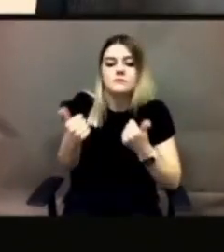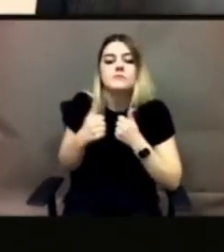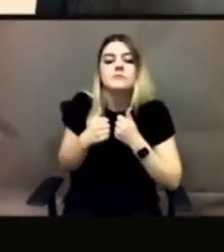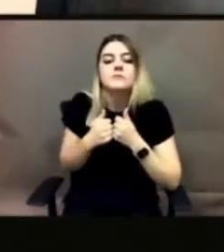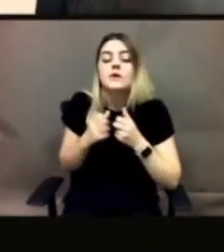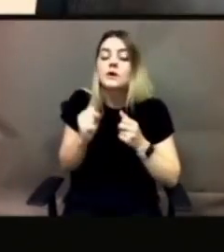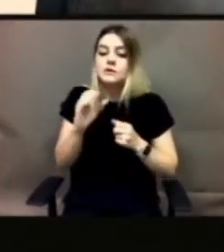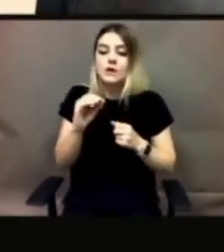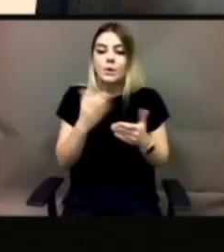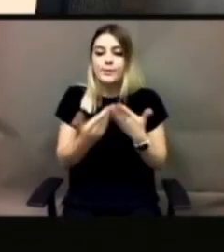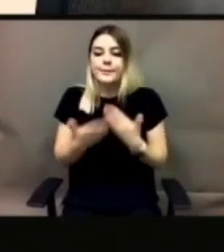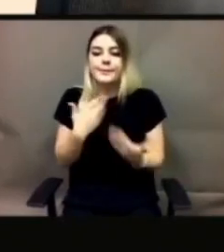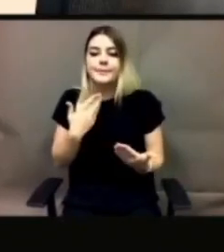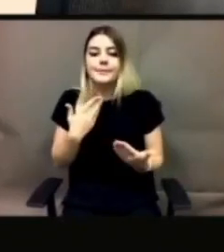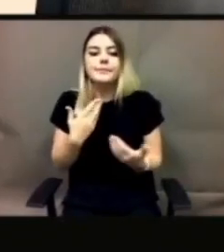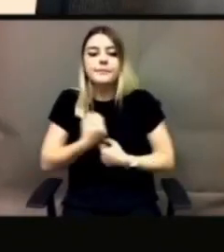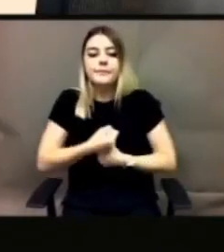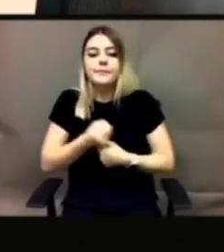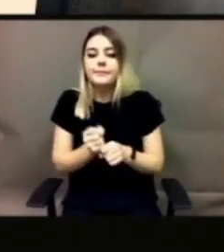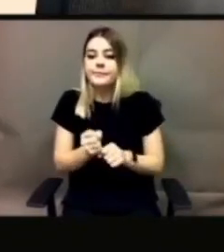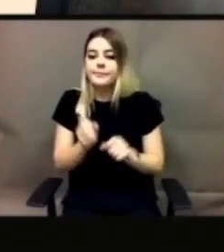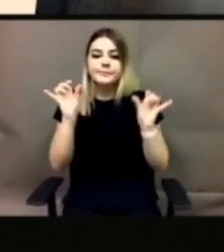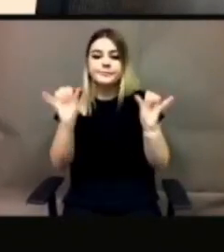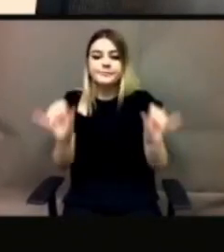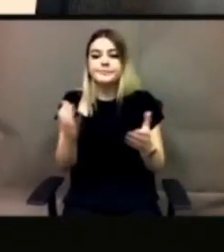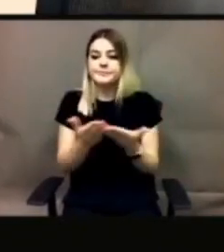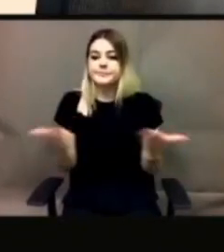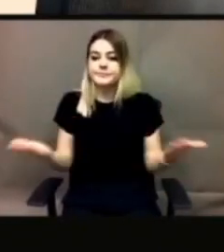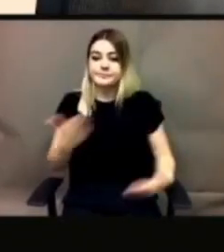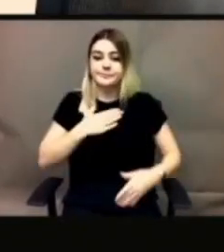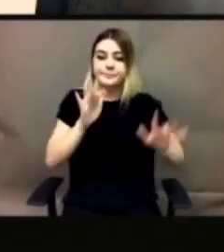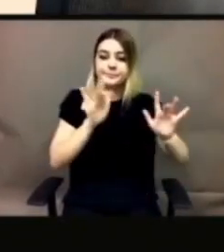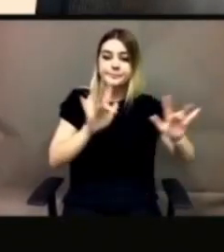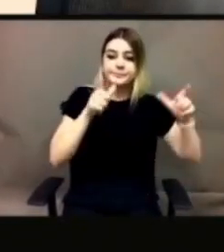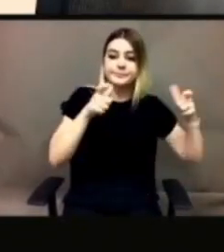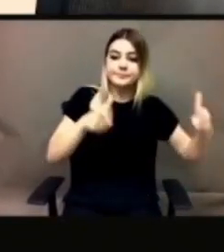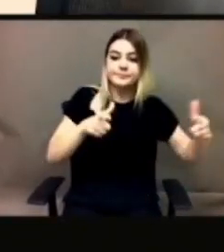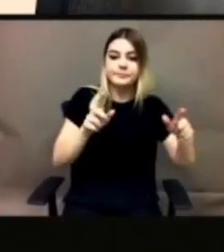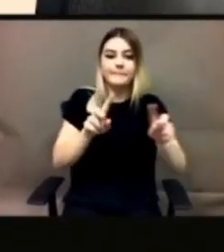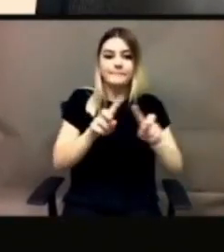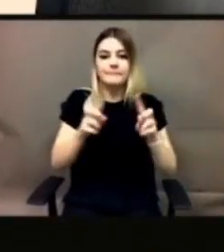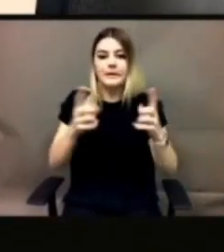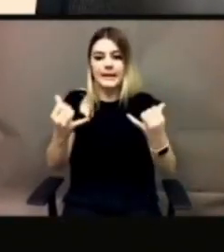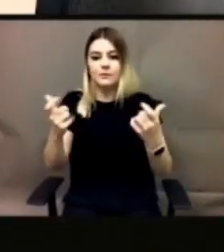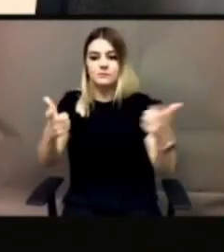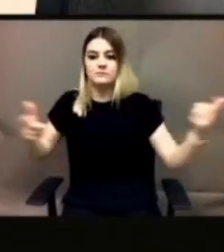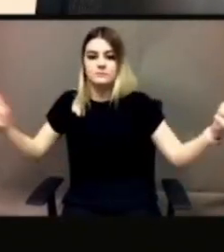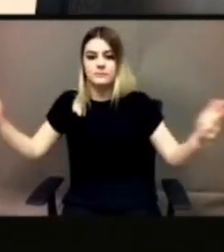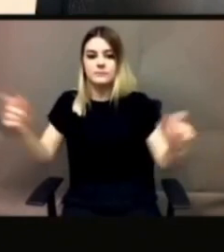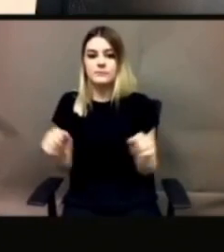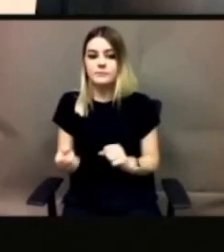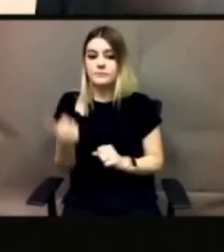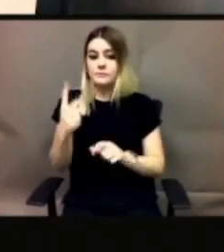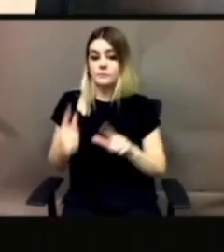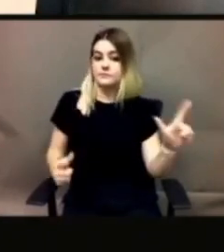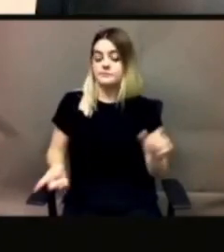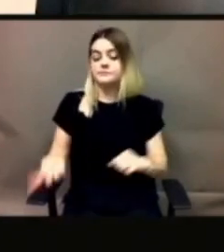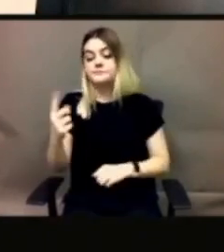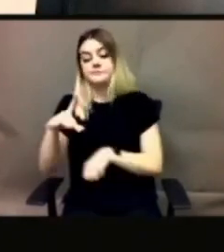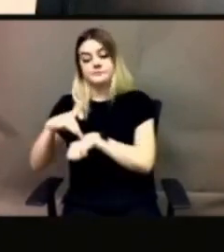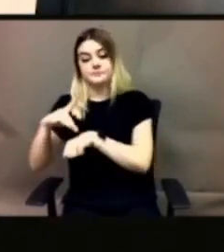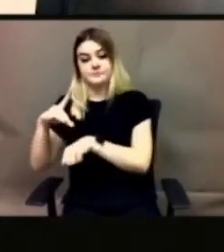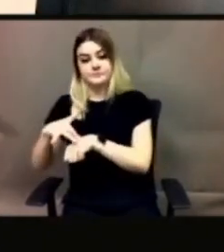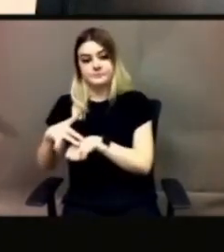Então, eu estou fazendo a mesma coisa como se fosse no meu computador, no teclado do computador. Mas temos aqui com